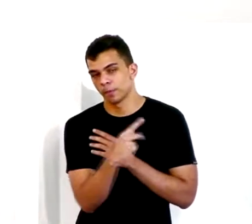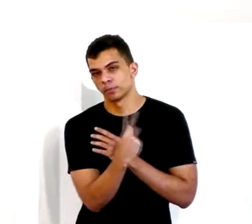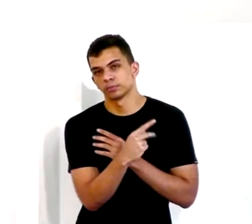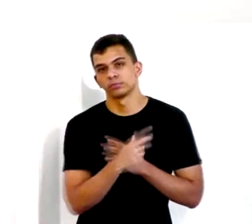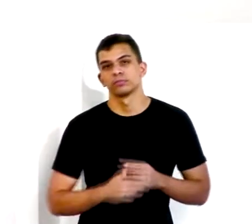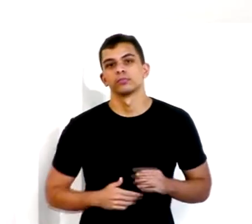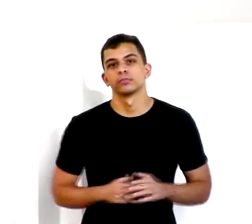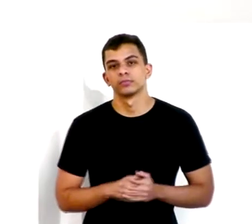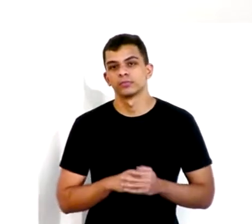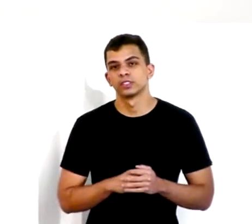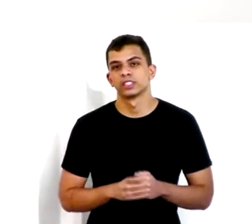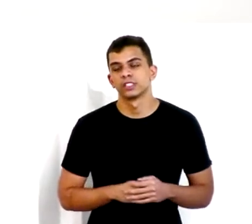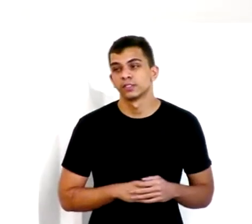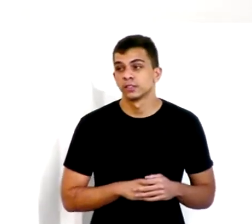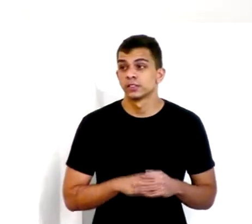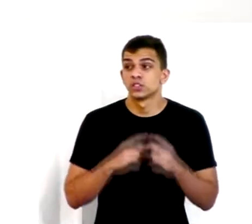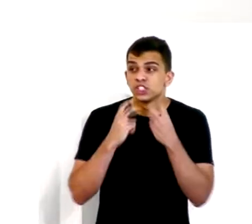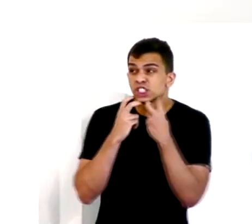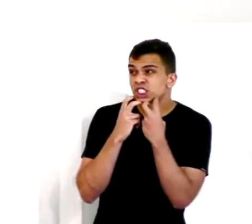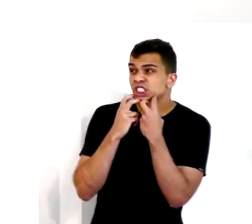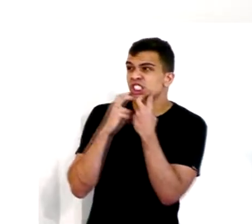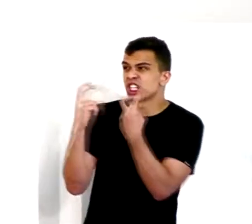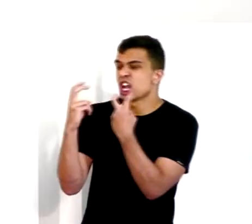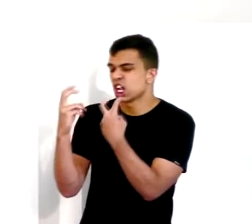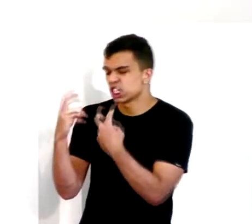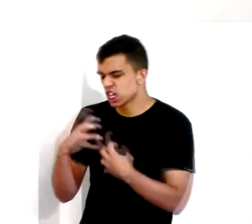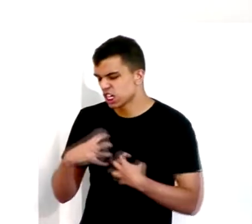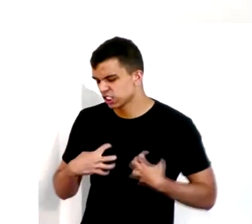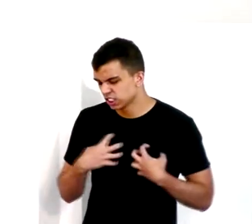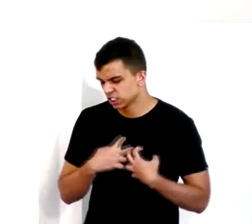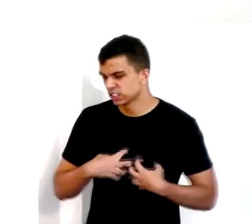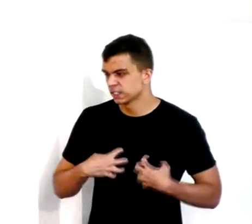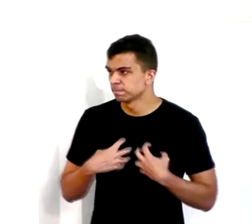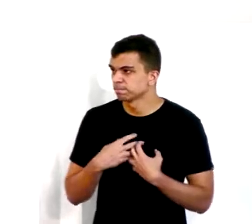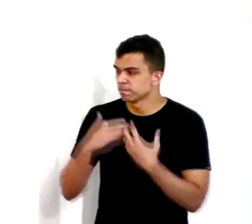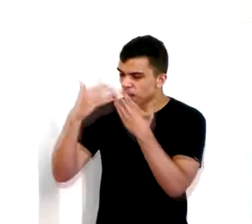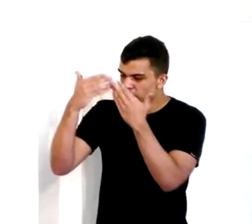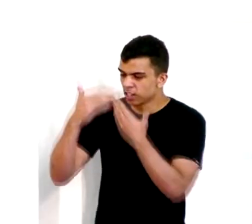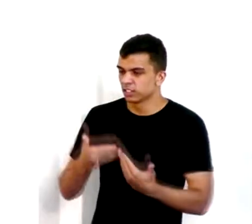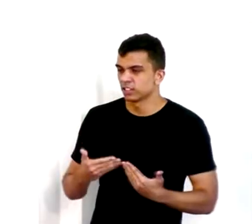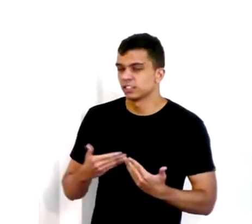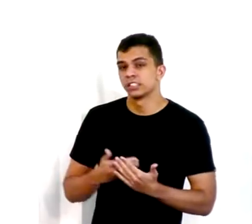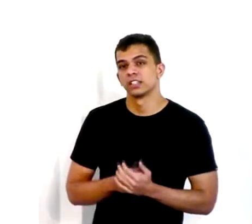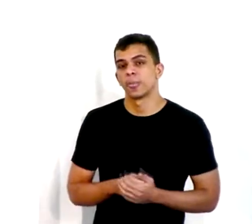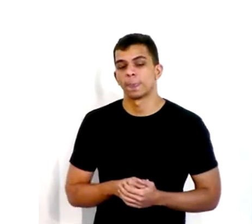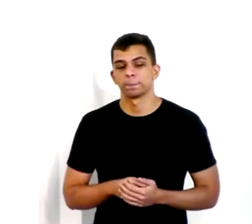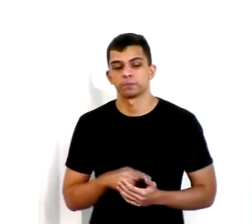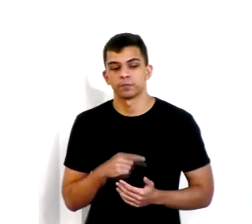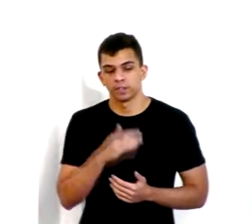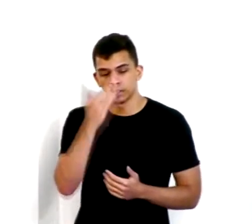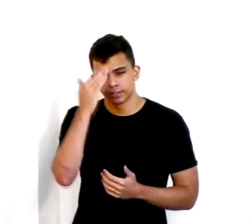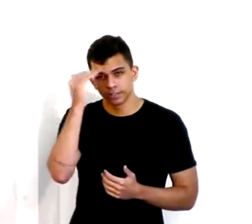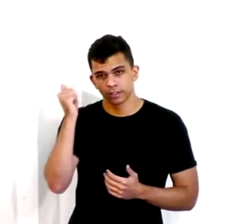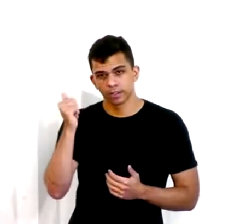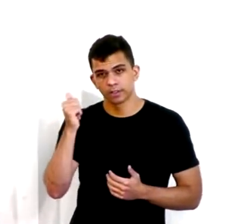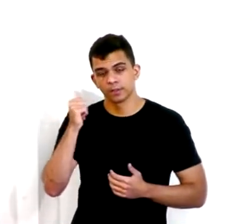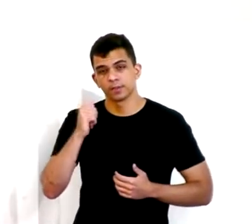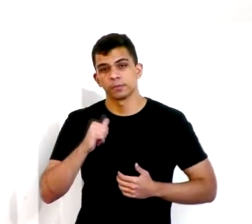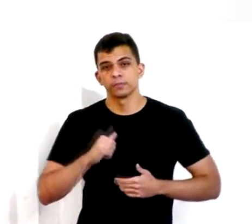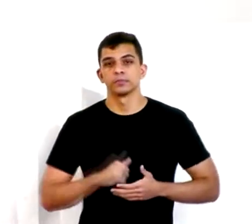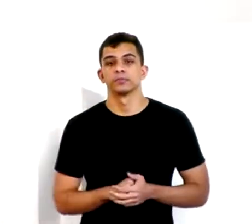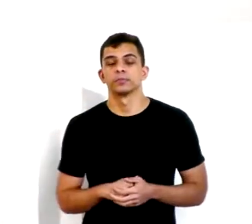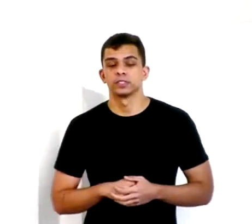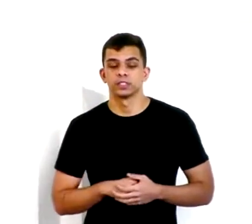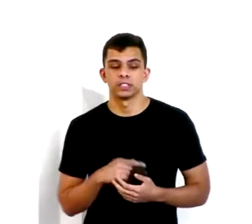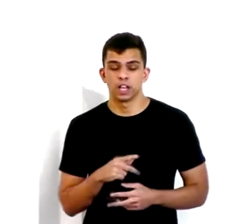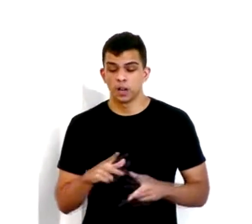grito angustiado diante de Deus. Ele está muito consciente de que merece